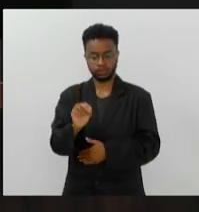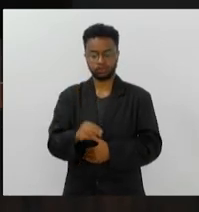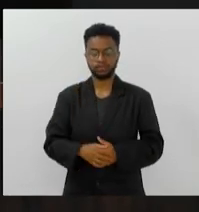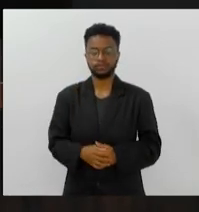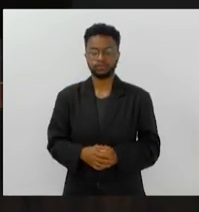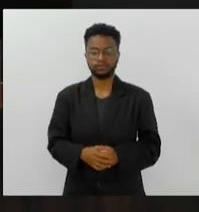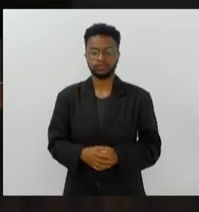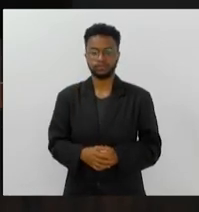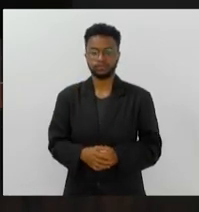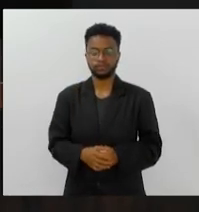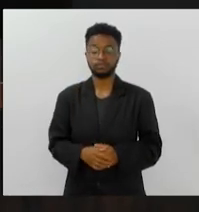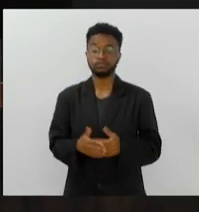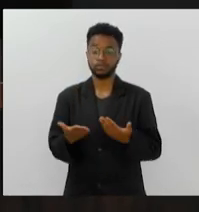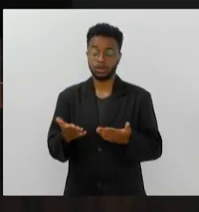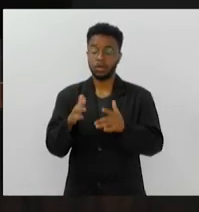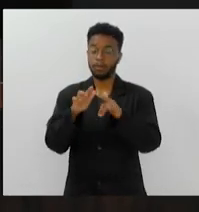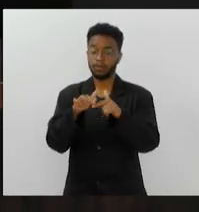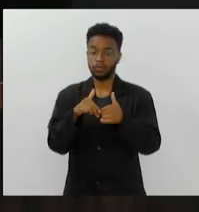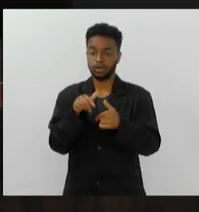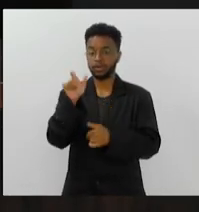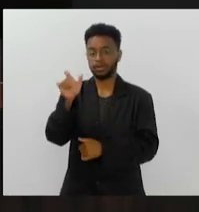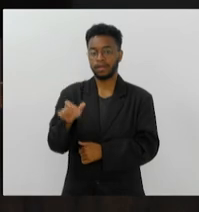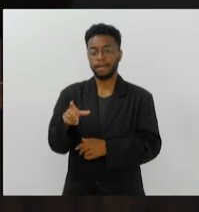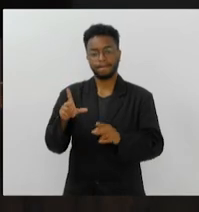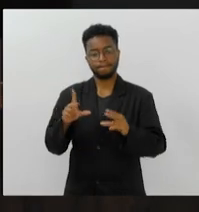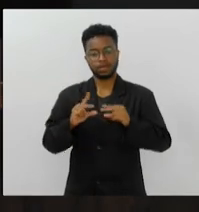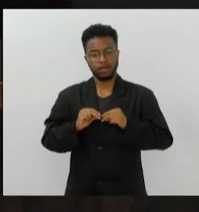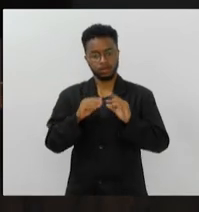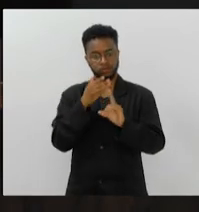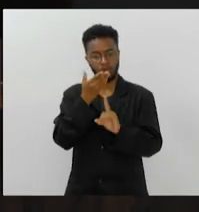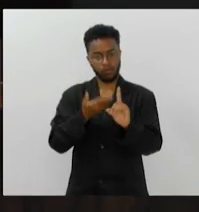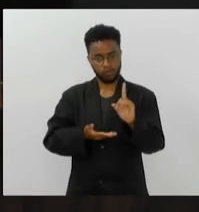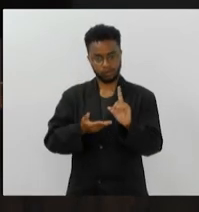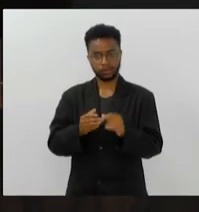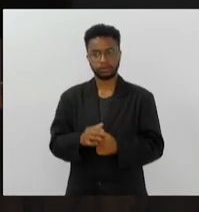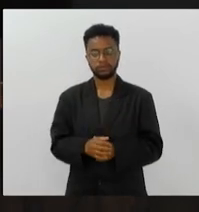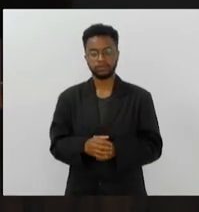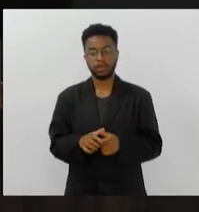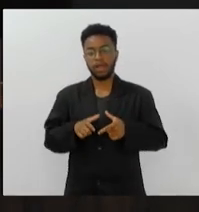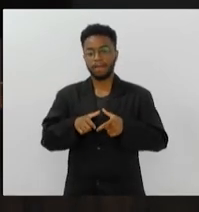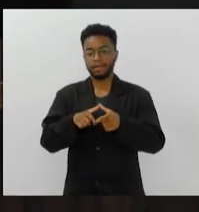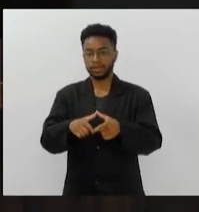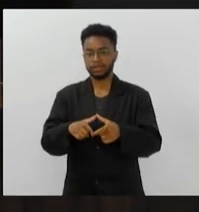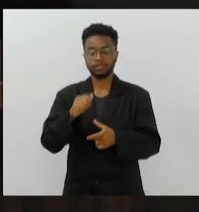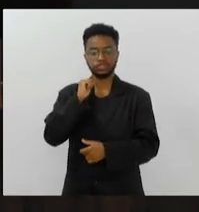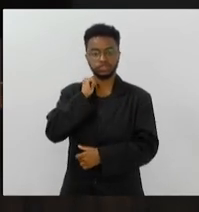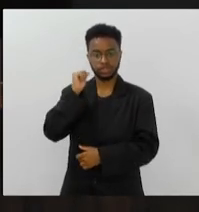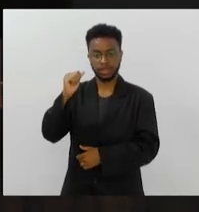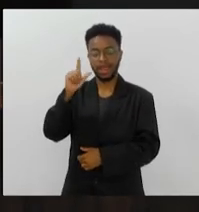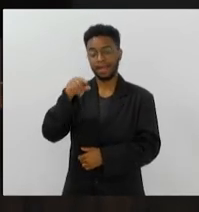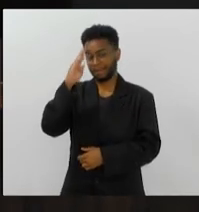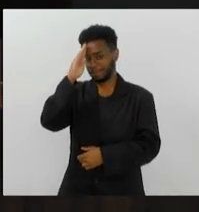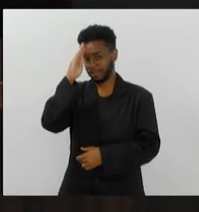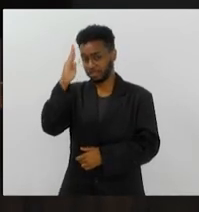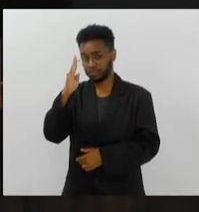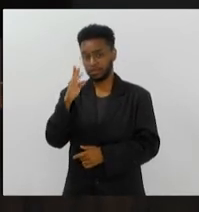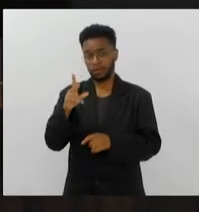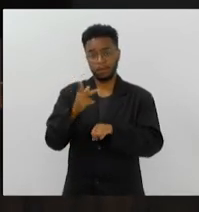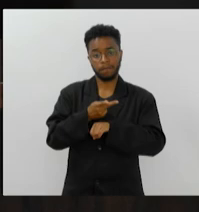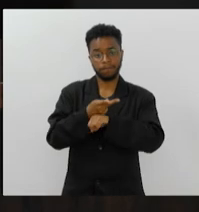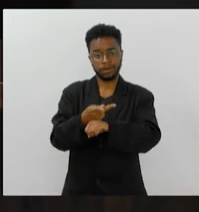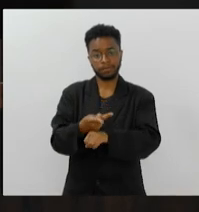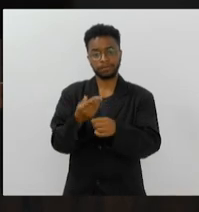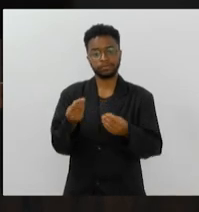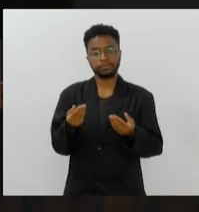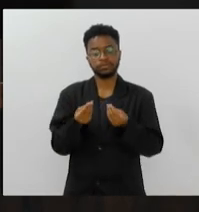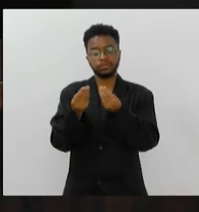Por todo exposto, seu Orlandino merece esta justa homenagem. A medalha Tiradentes é a mais alta honraria concedida